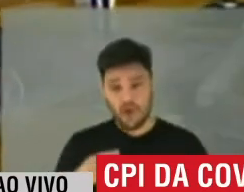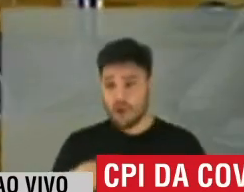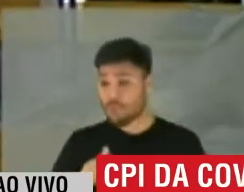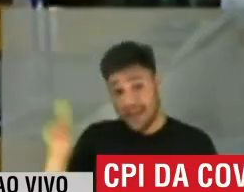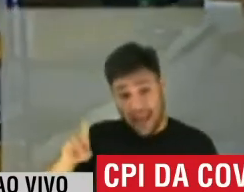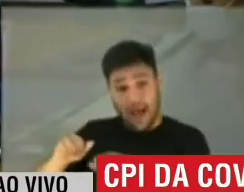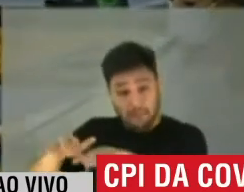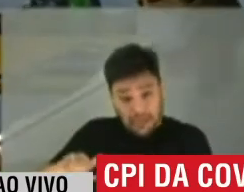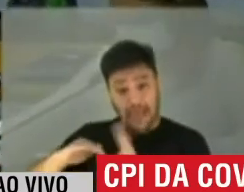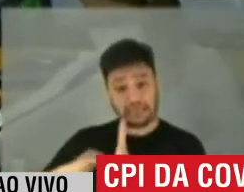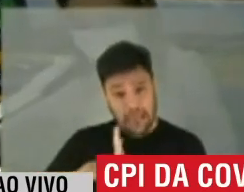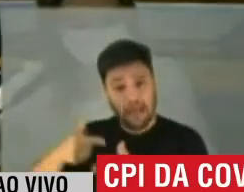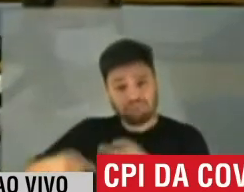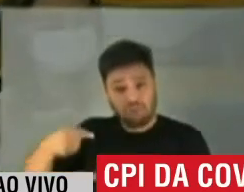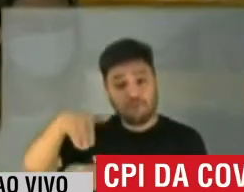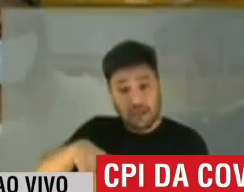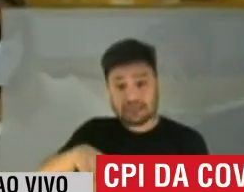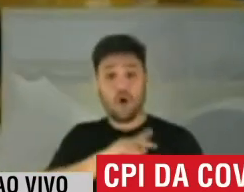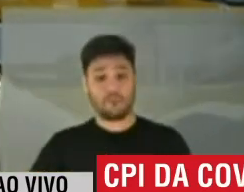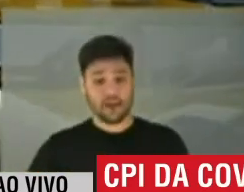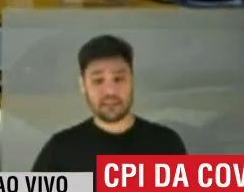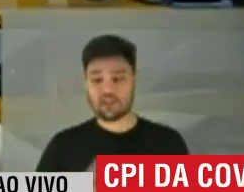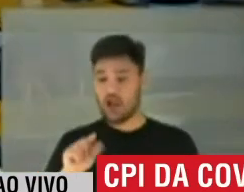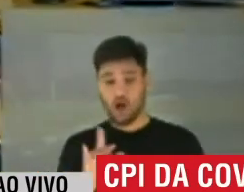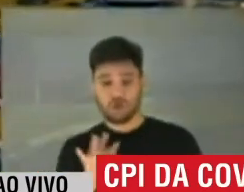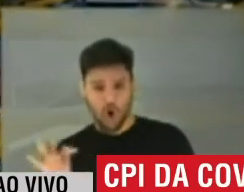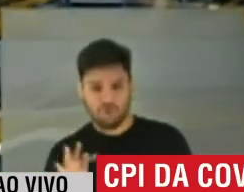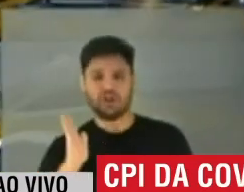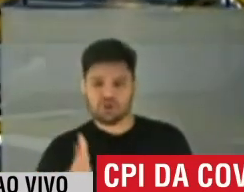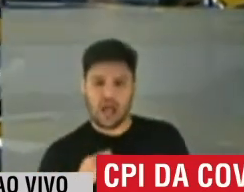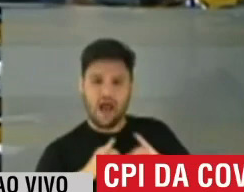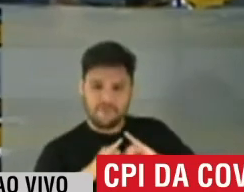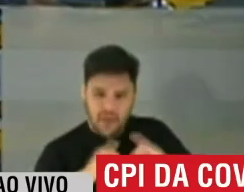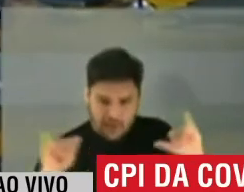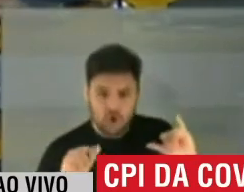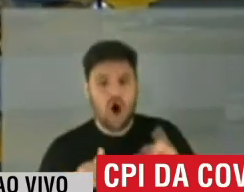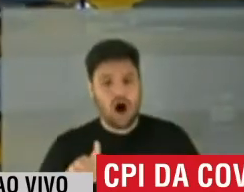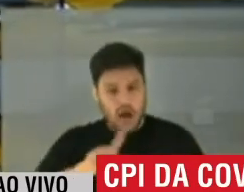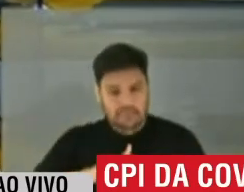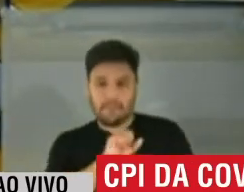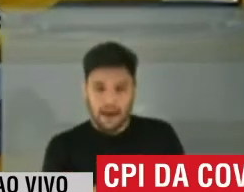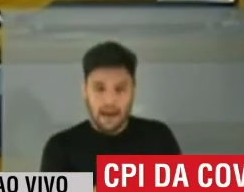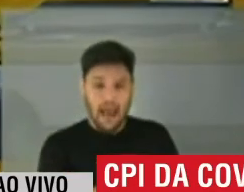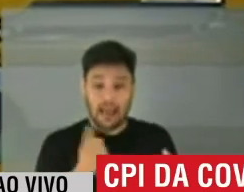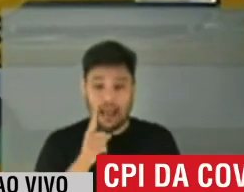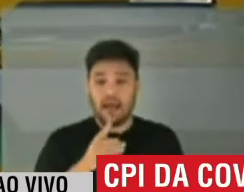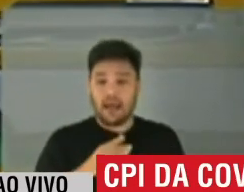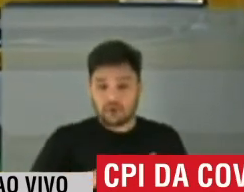está acontecendo no plenário. O presidente em exercício, senador Randolph, já havia anunciado que assim o faria e, portanto, nesse